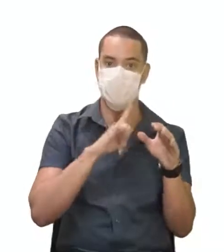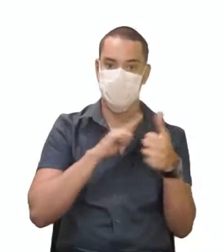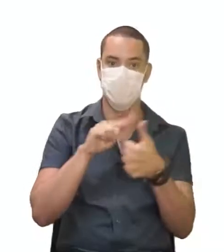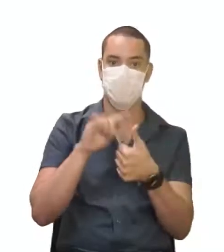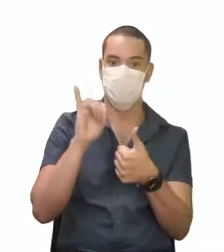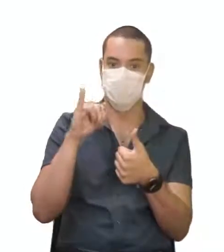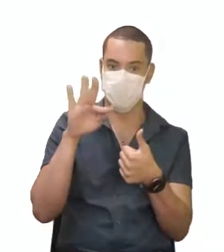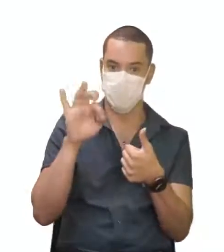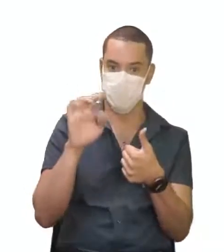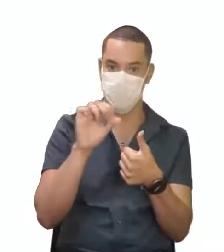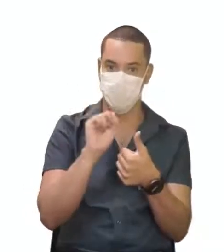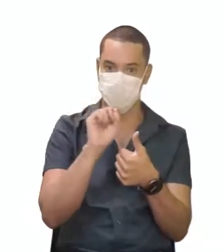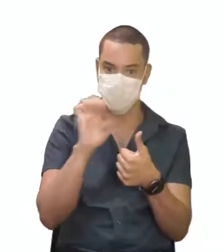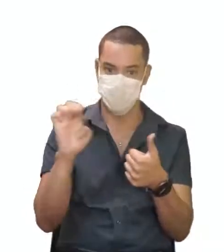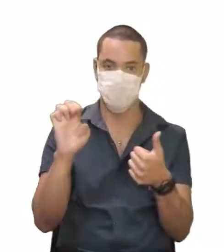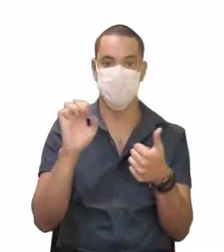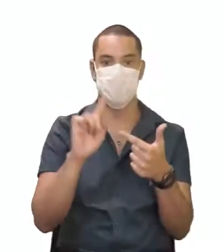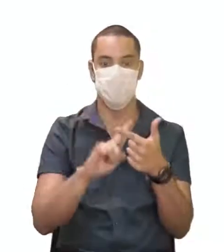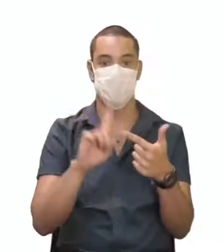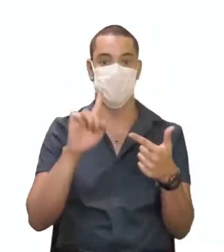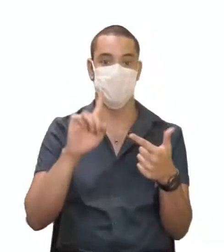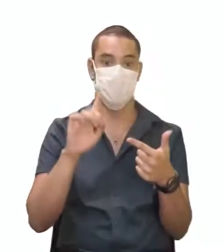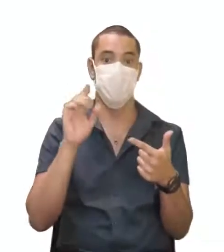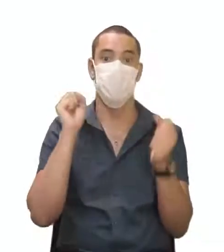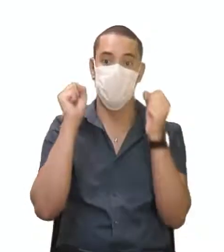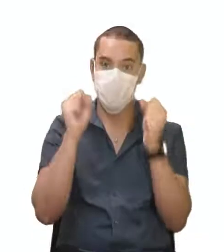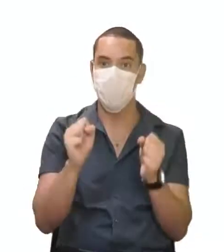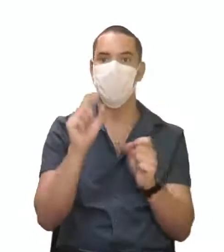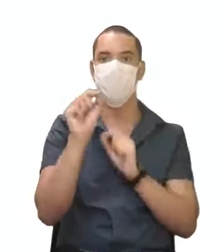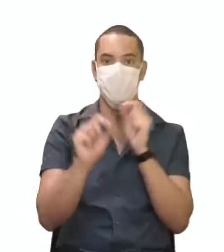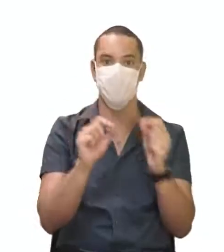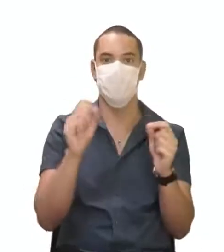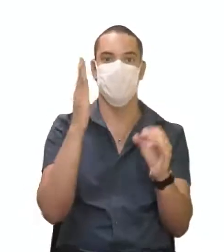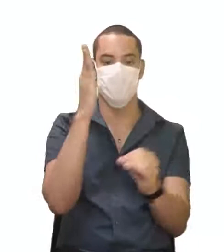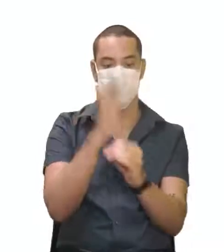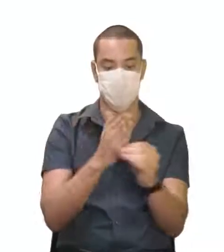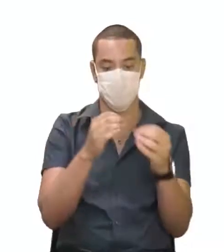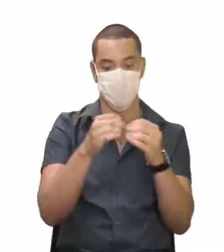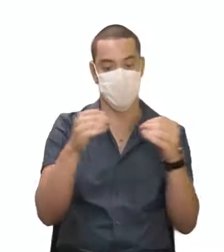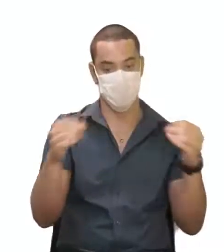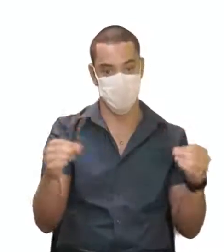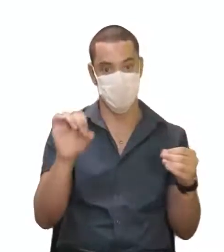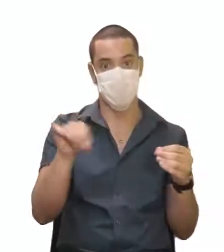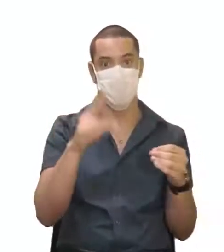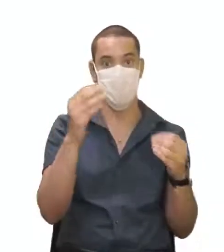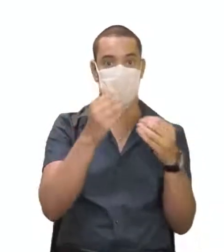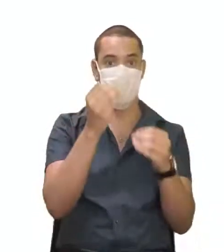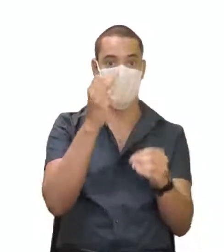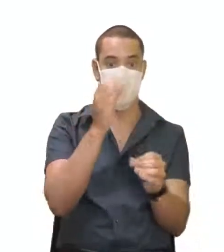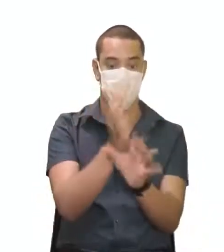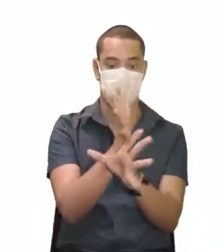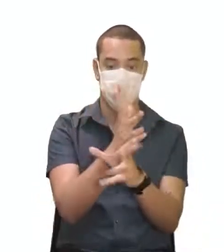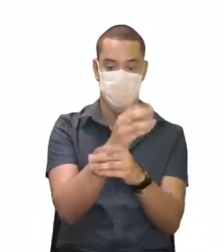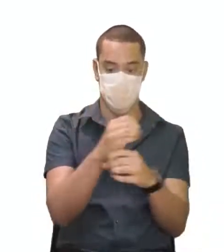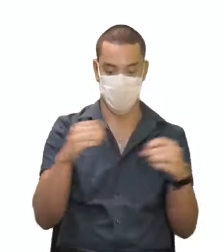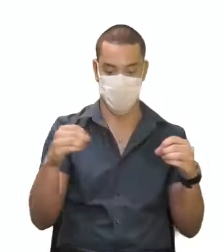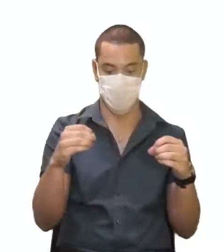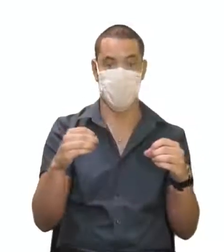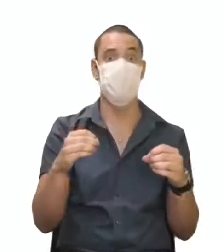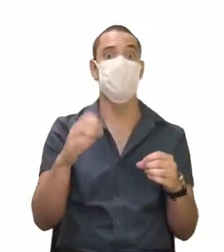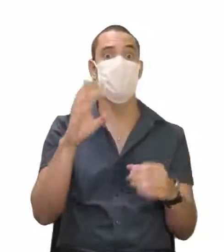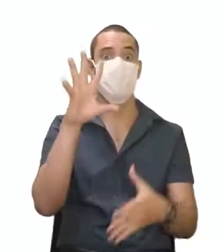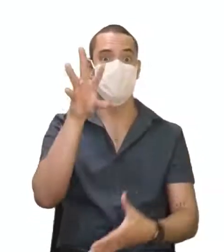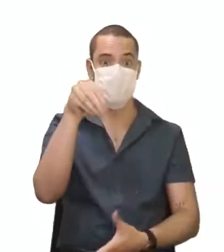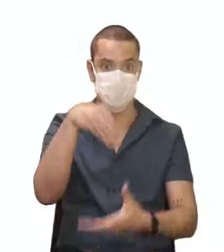intérfase e tem a divisão. Pode ser a meiose ou pode ser a mitose. Sendo que